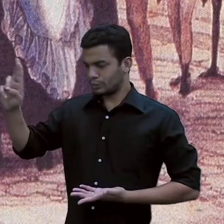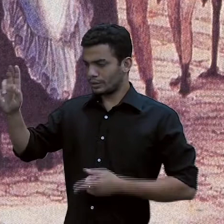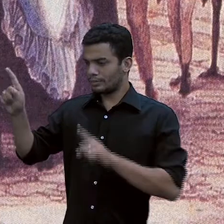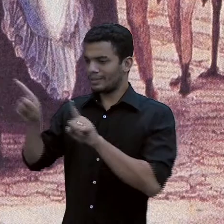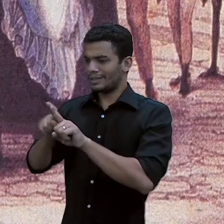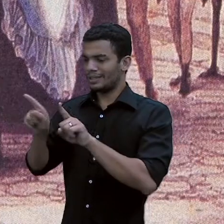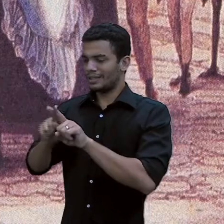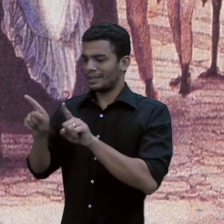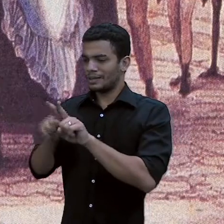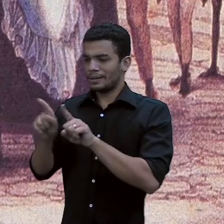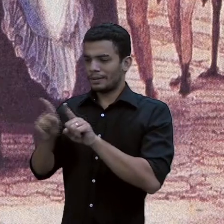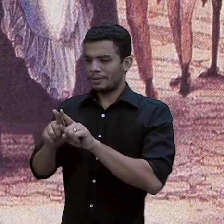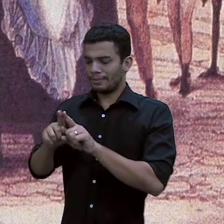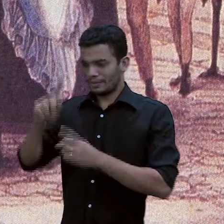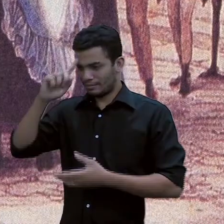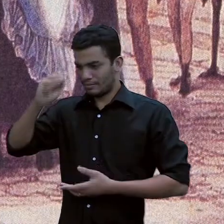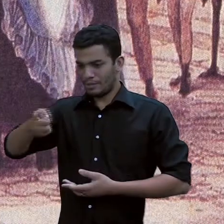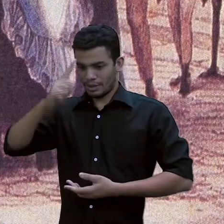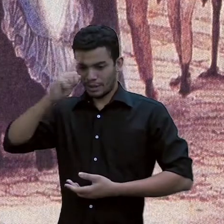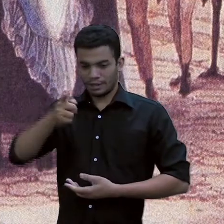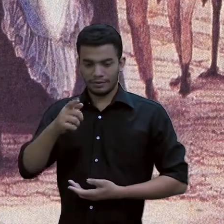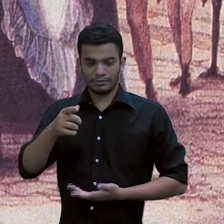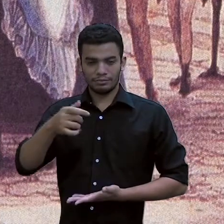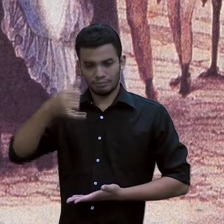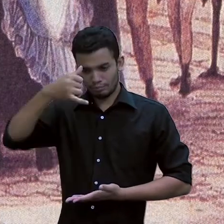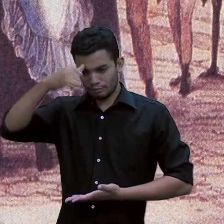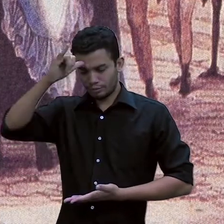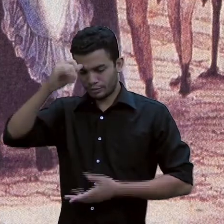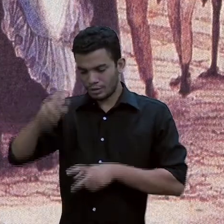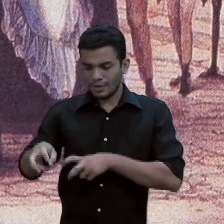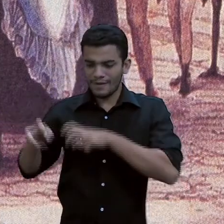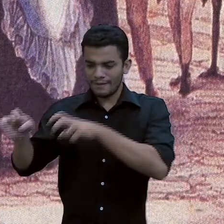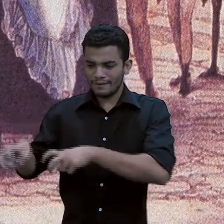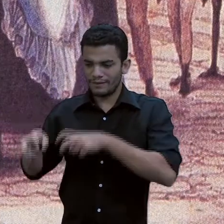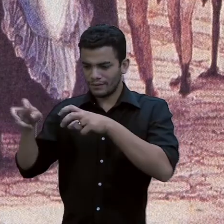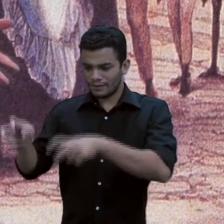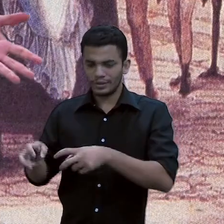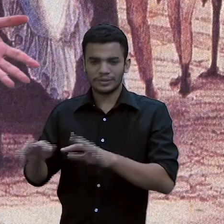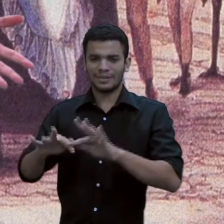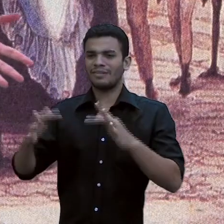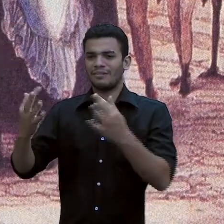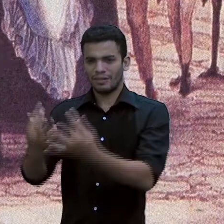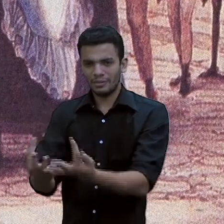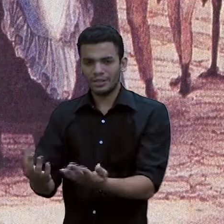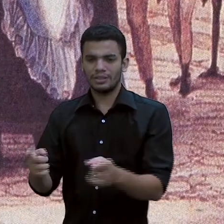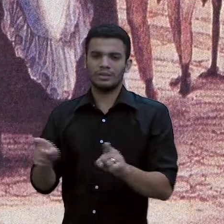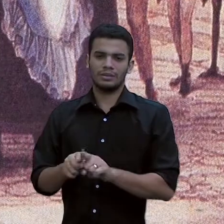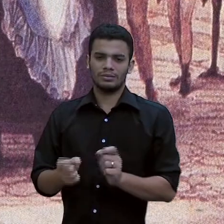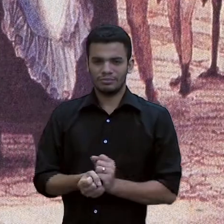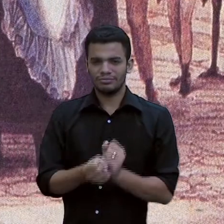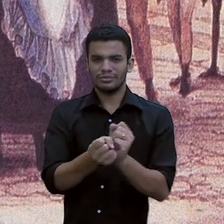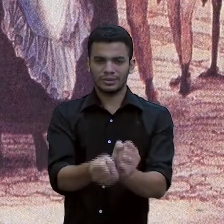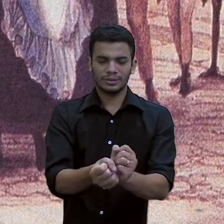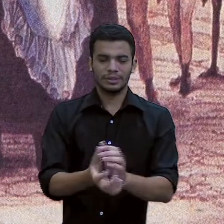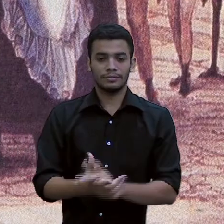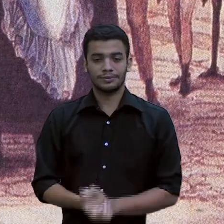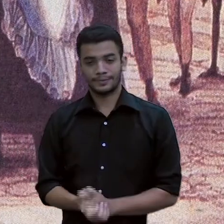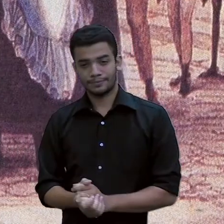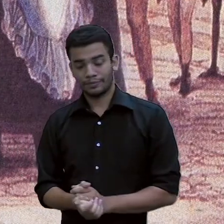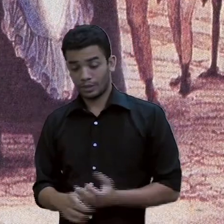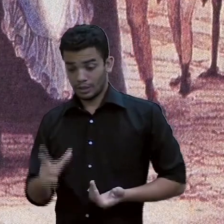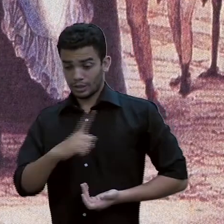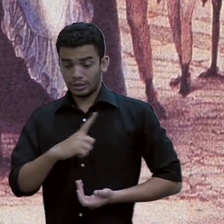a fonte de subsistência da sociedade estava ligada à agricultura e ao latifúndio, a agricultura voltada